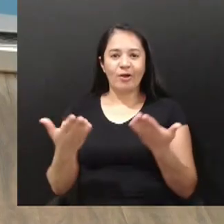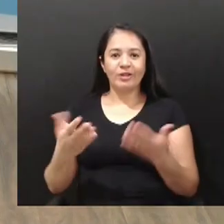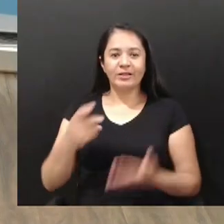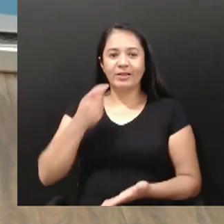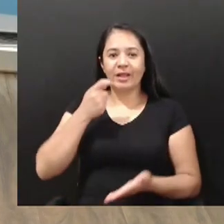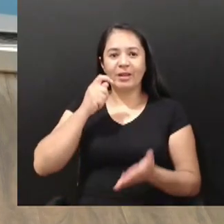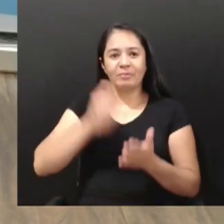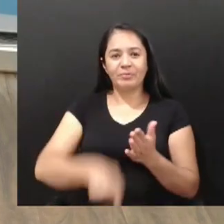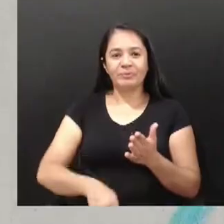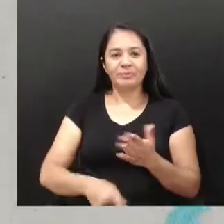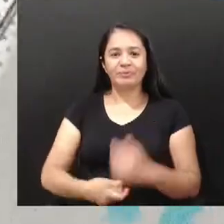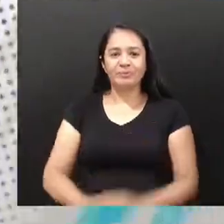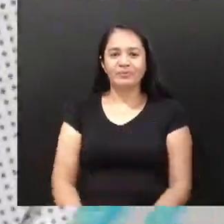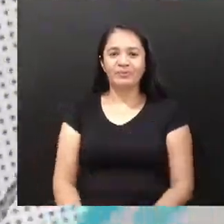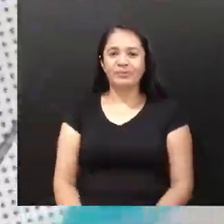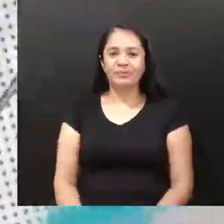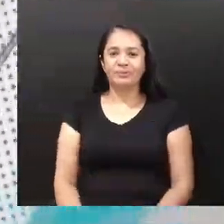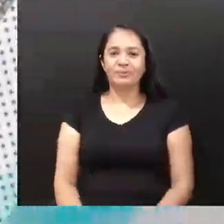Lápis.